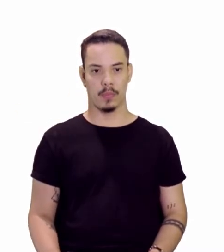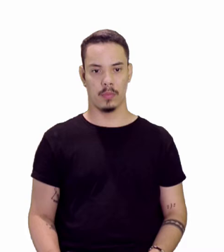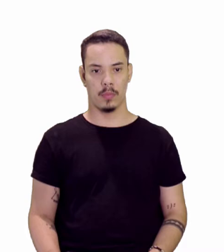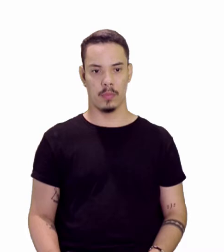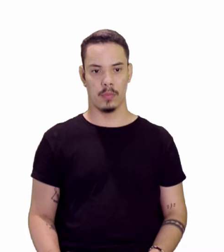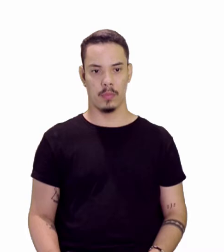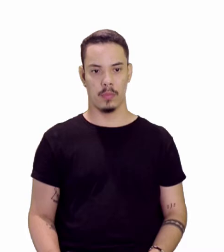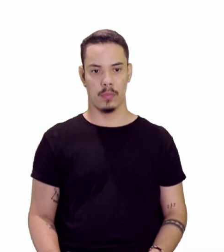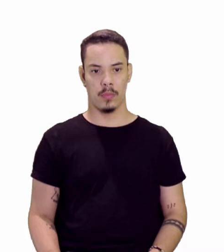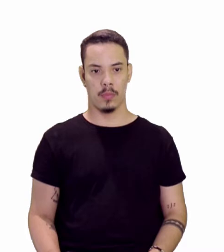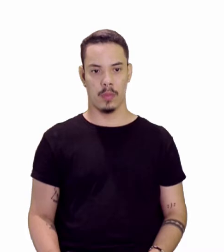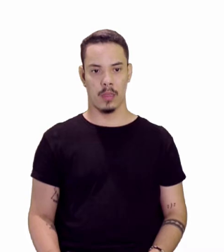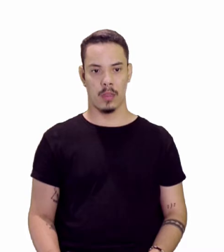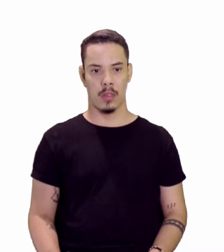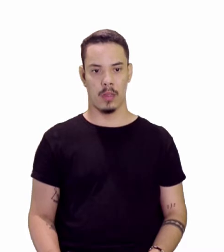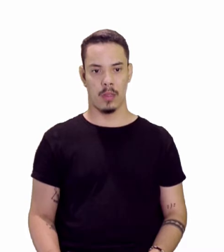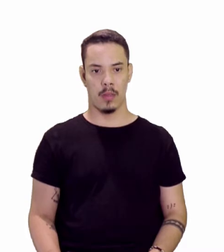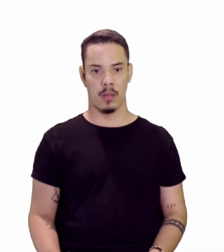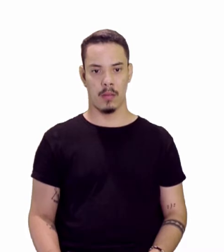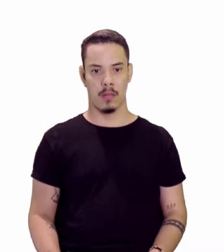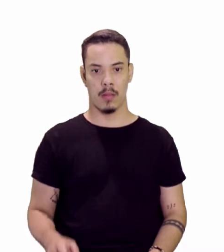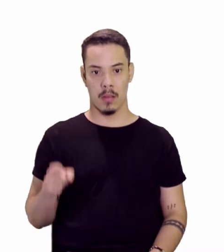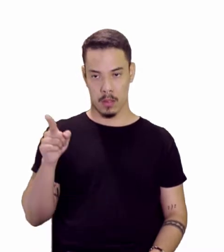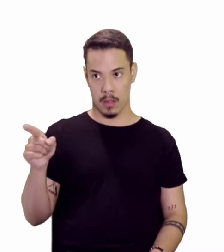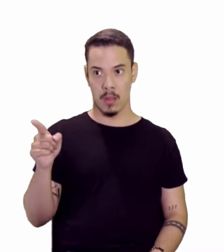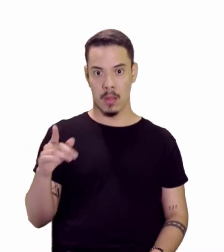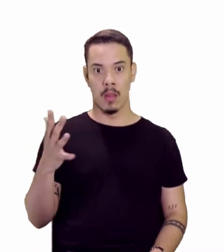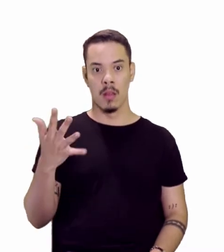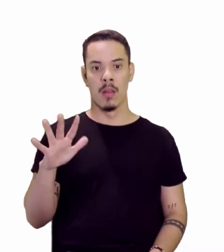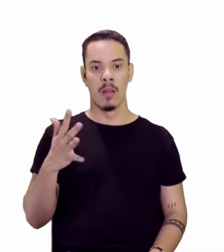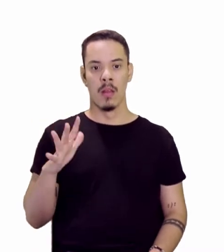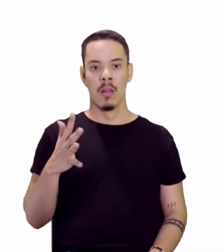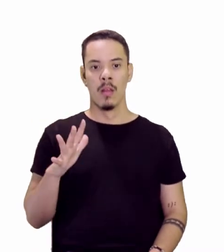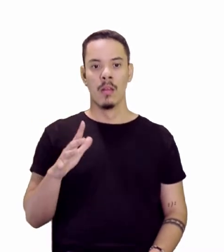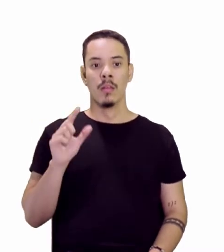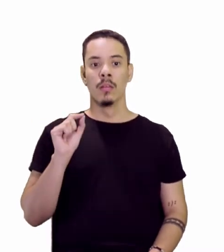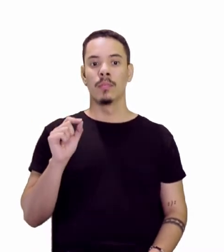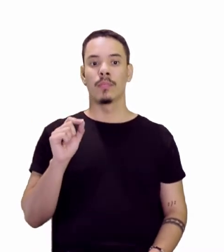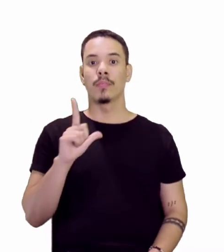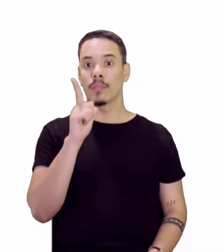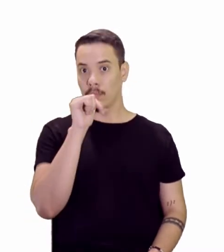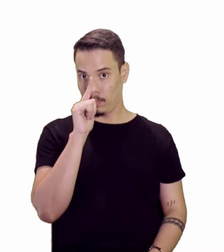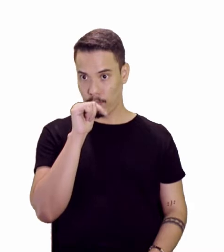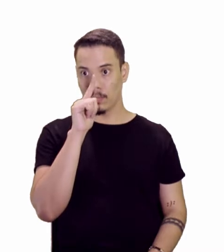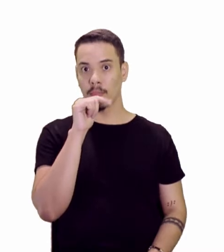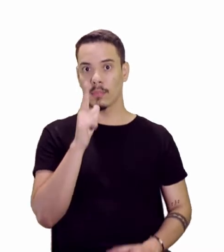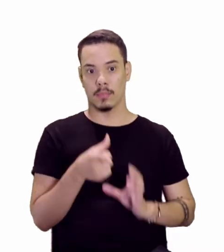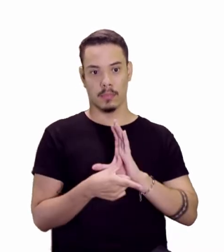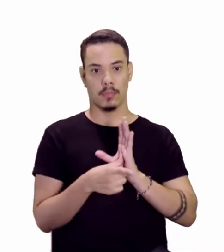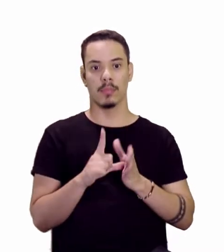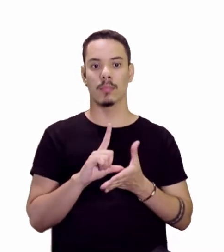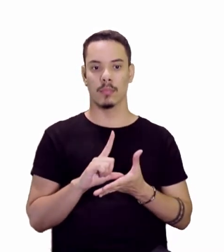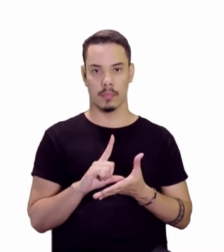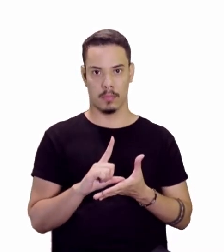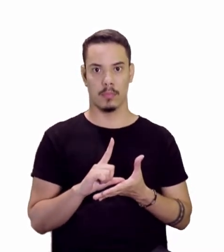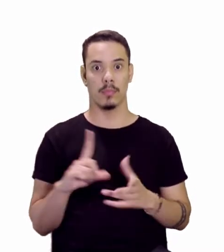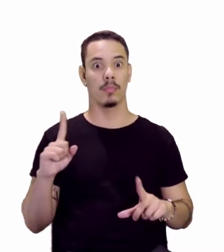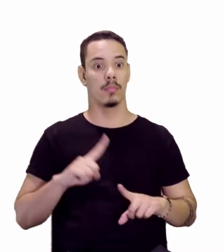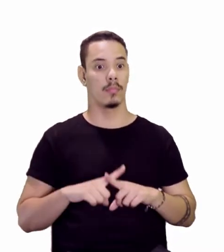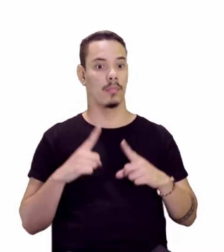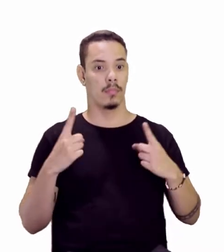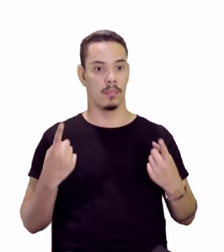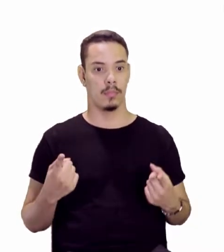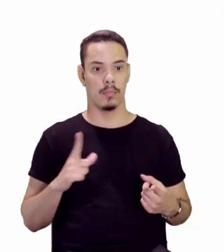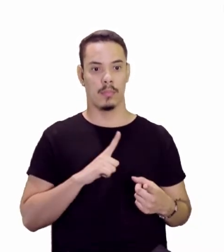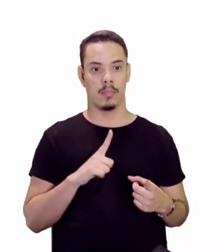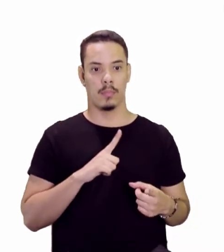mais ou menos esse tanto aqui, ó. Isso aqui, tinha líquido aqui antes. Tinha, eu tava com claro que esse líquido deve ter vindo